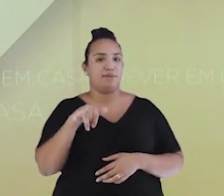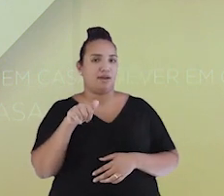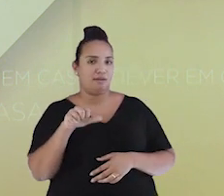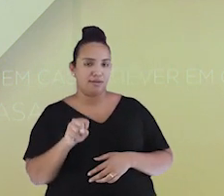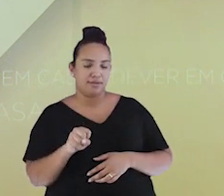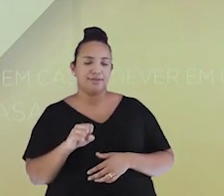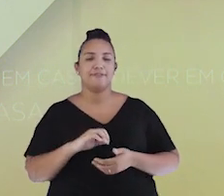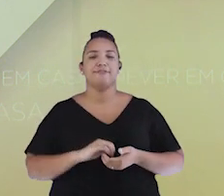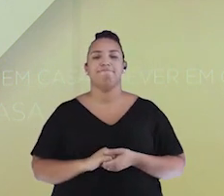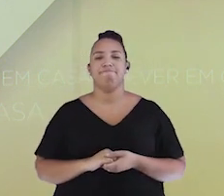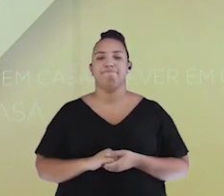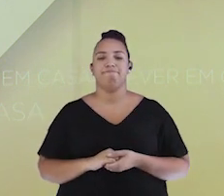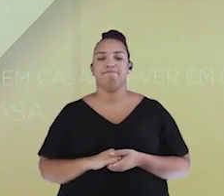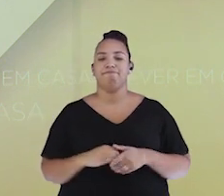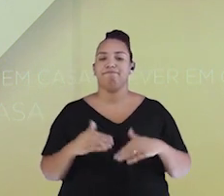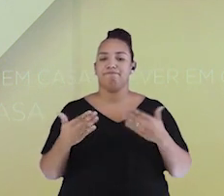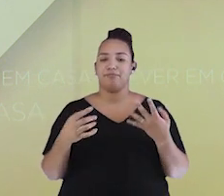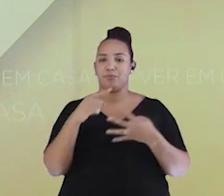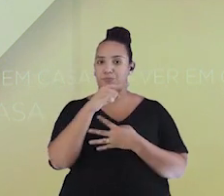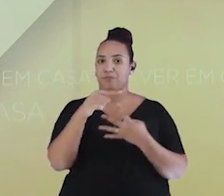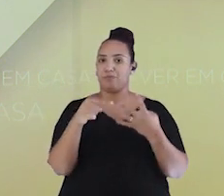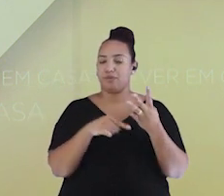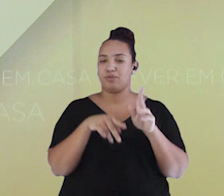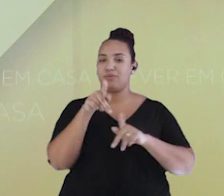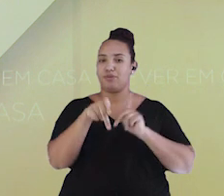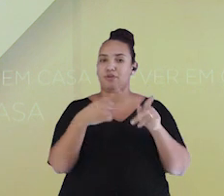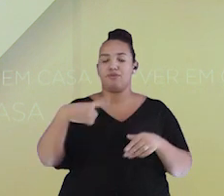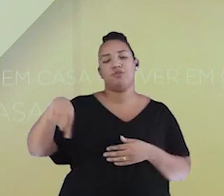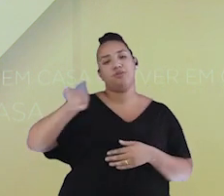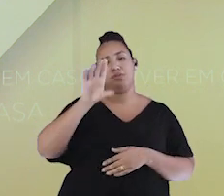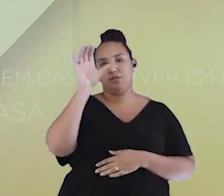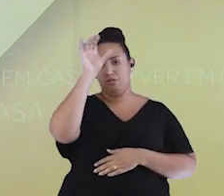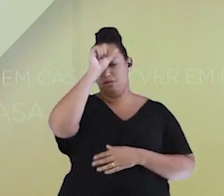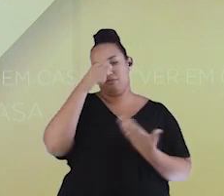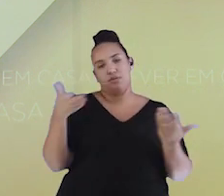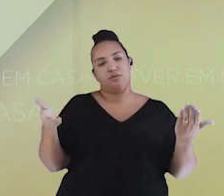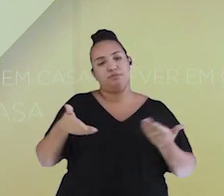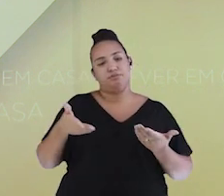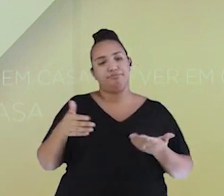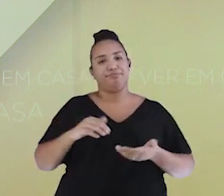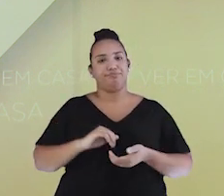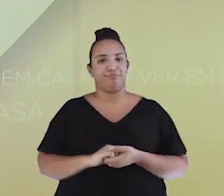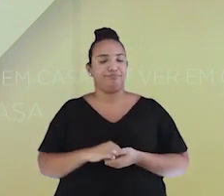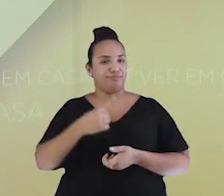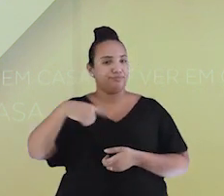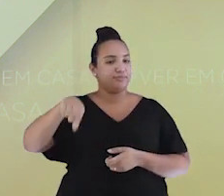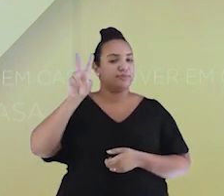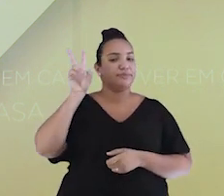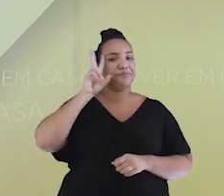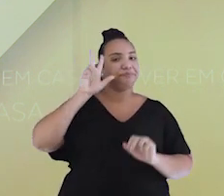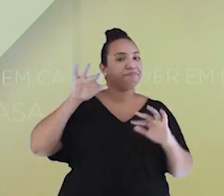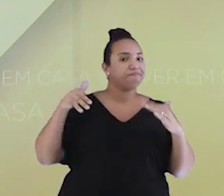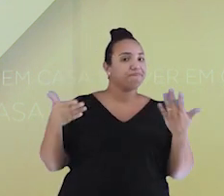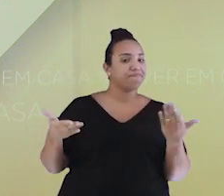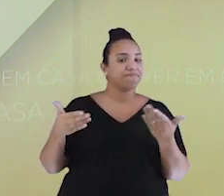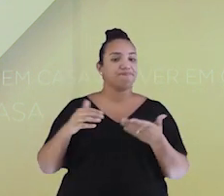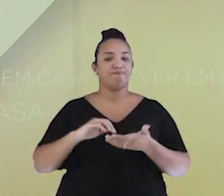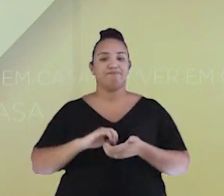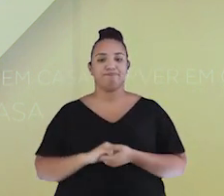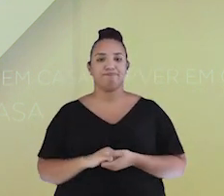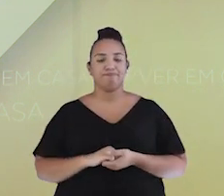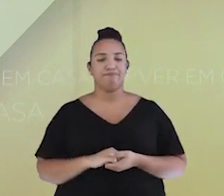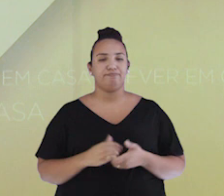ou incas. Foram as 4 civilizações que aprendemos na aula de hoje. Você lembrou de quais dessas